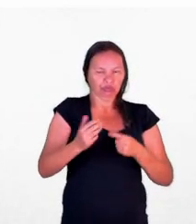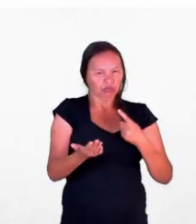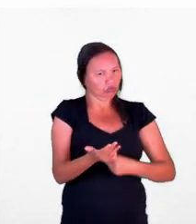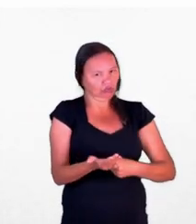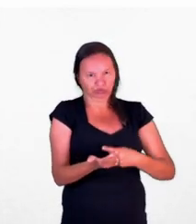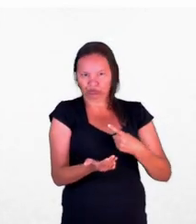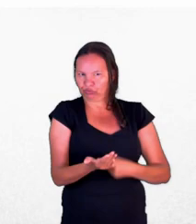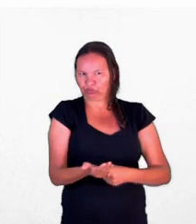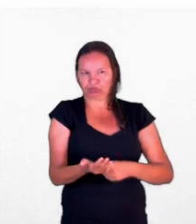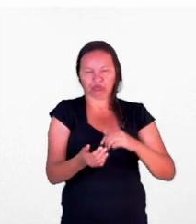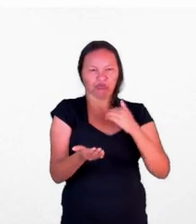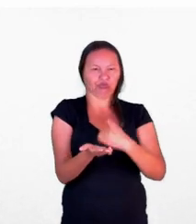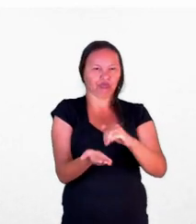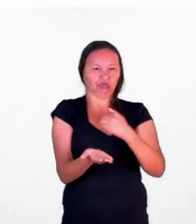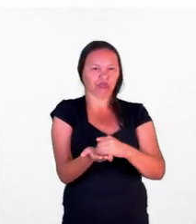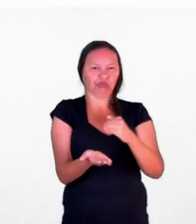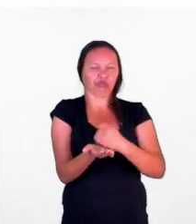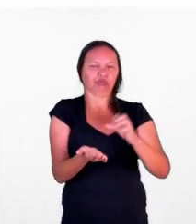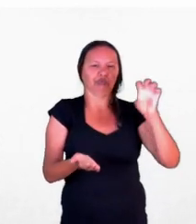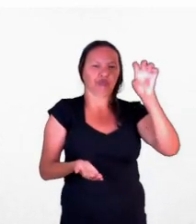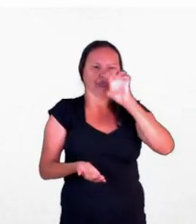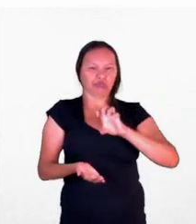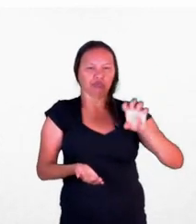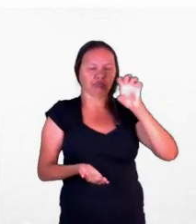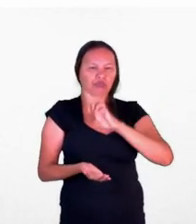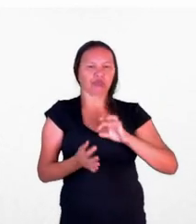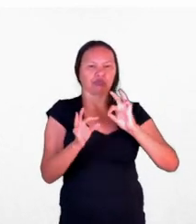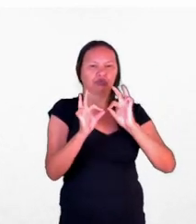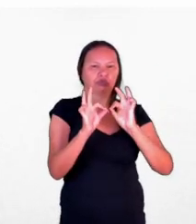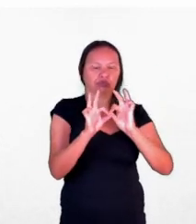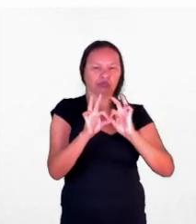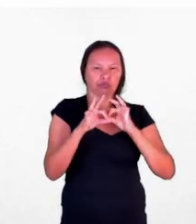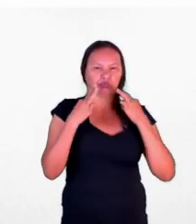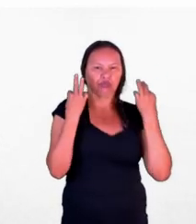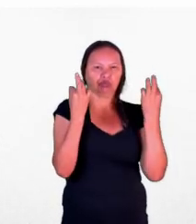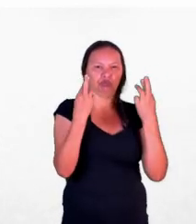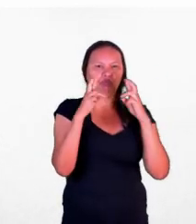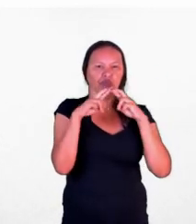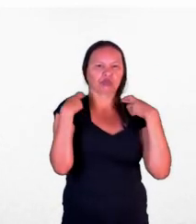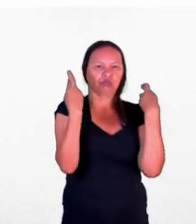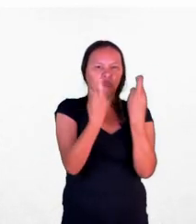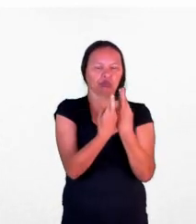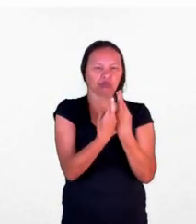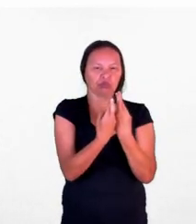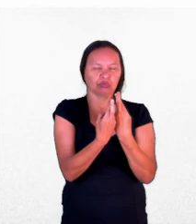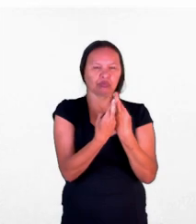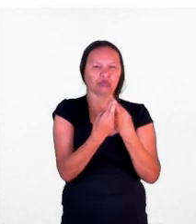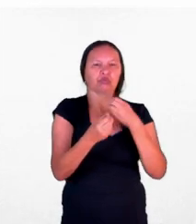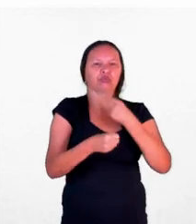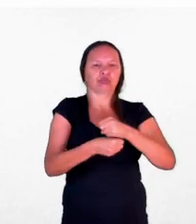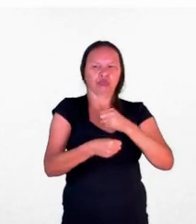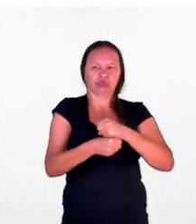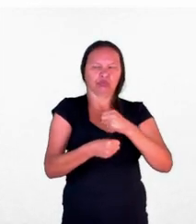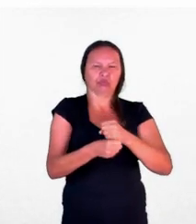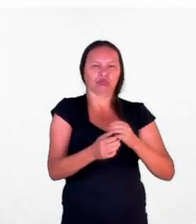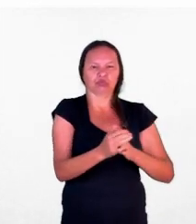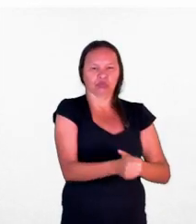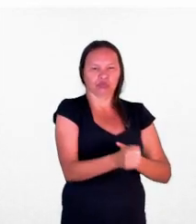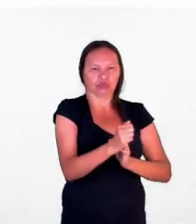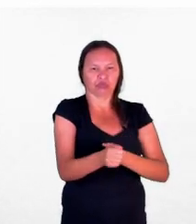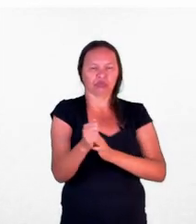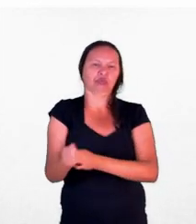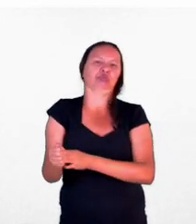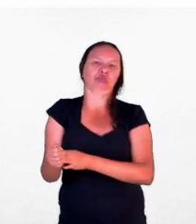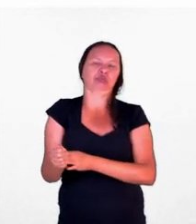a Secretaria de Estado mas sim reuniões quinzenais que duraram quase um ano para ir acompanhando